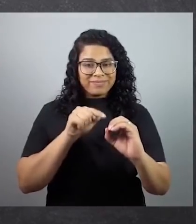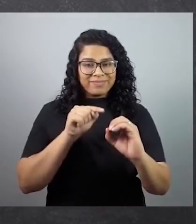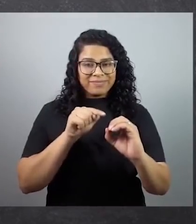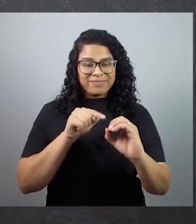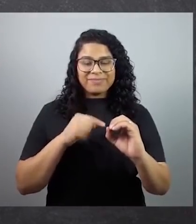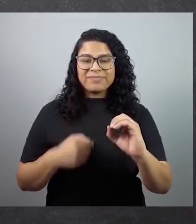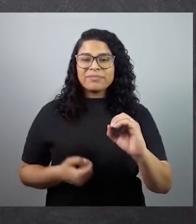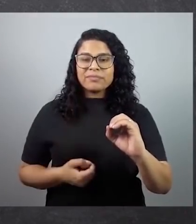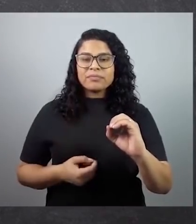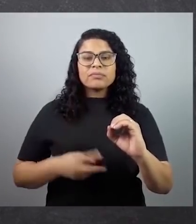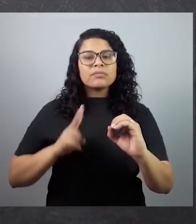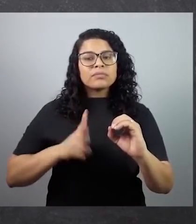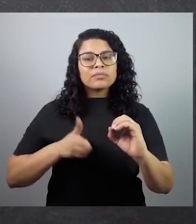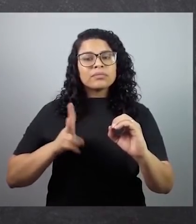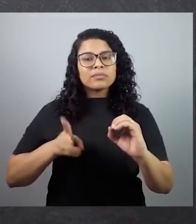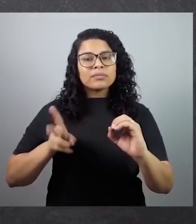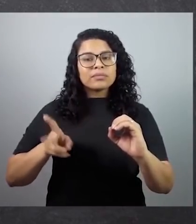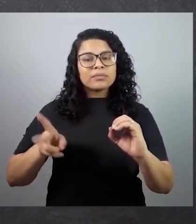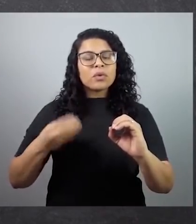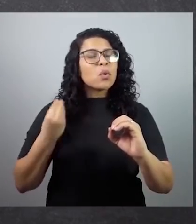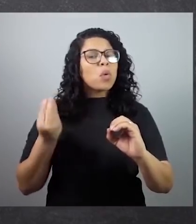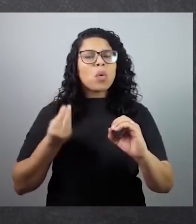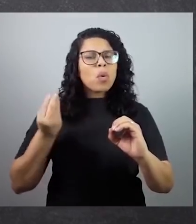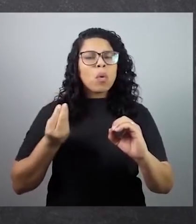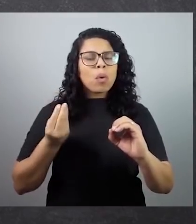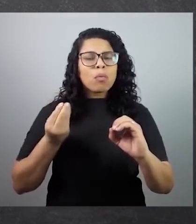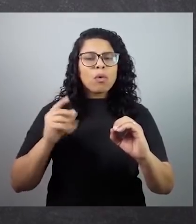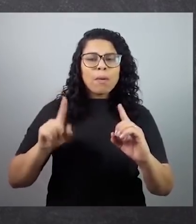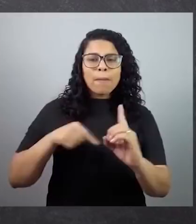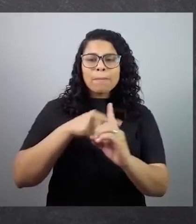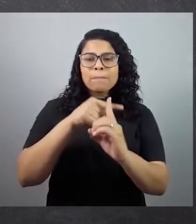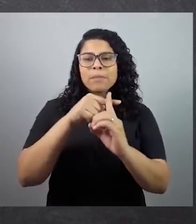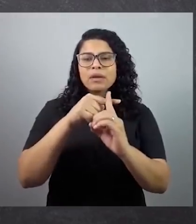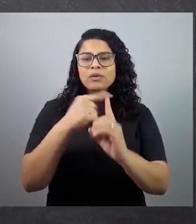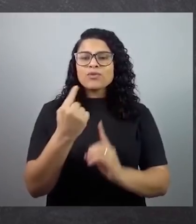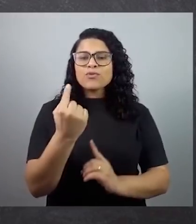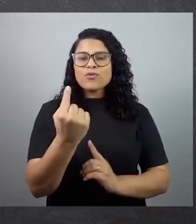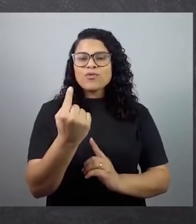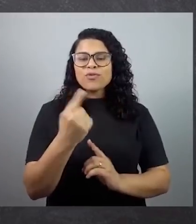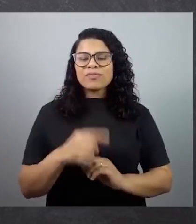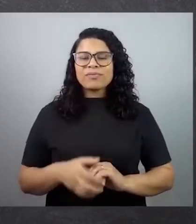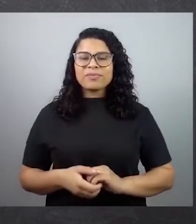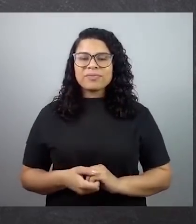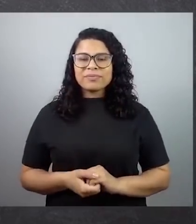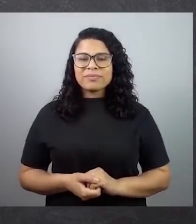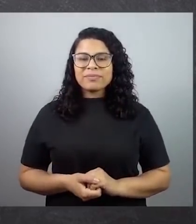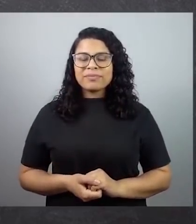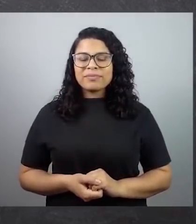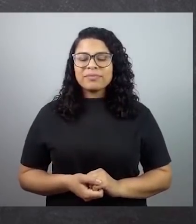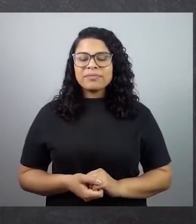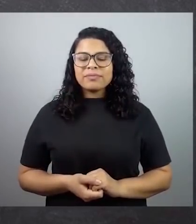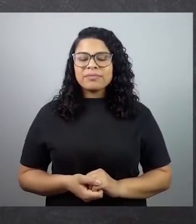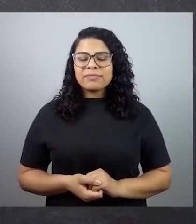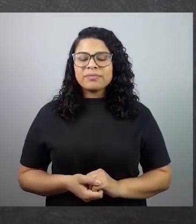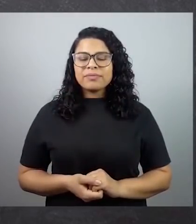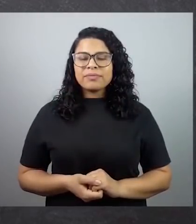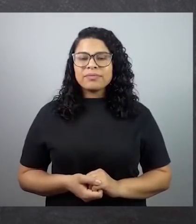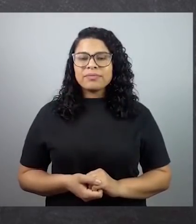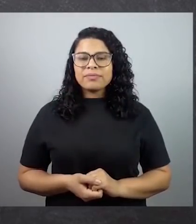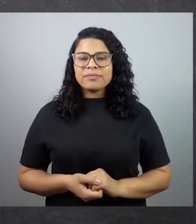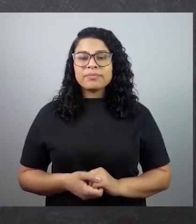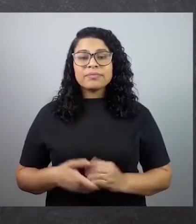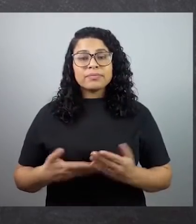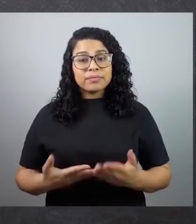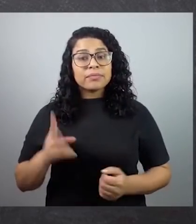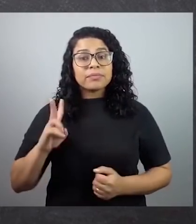vai se formando através do acréscimo de uma unidade. Então, toda